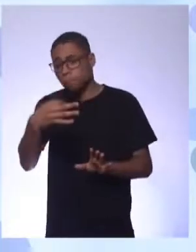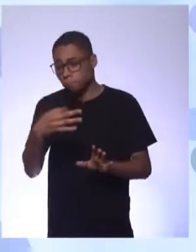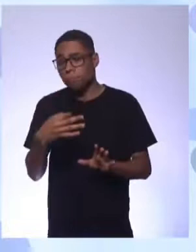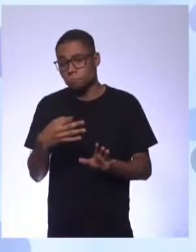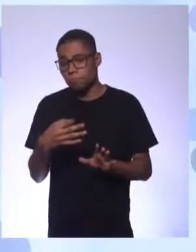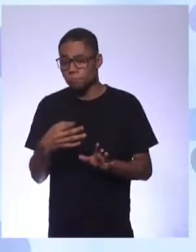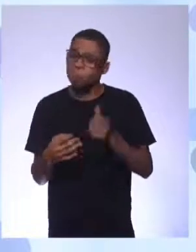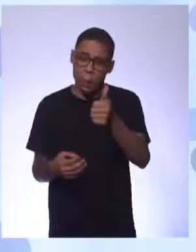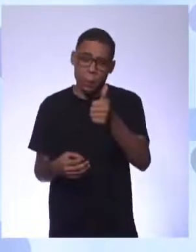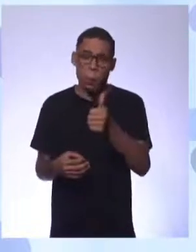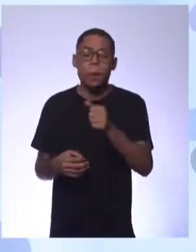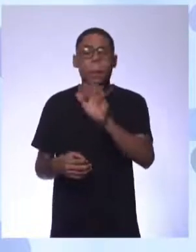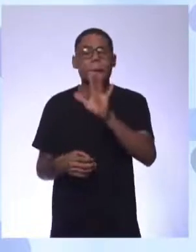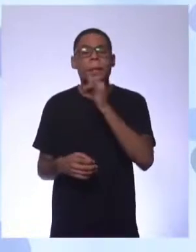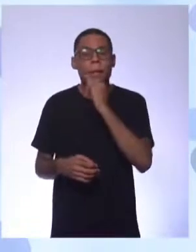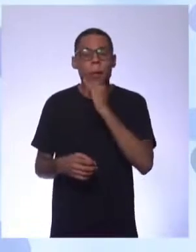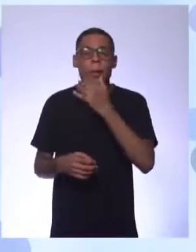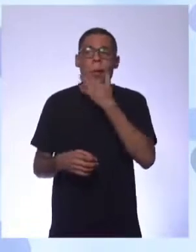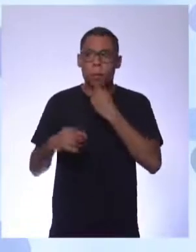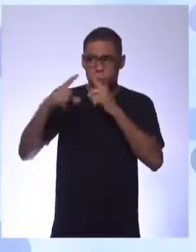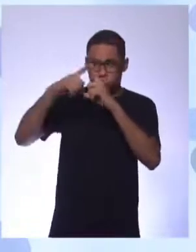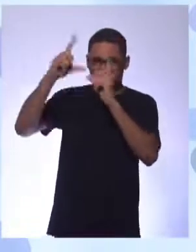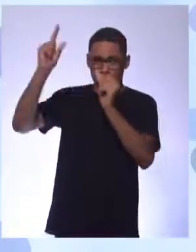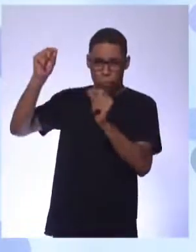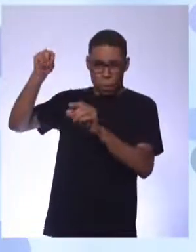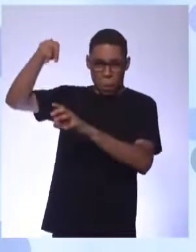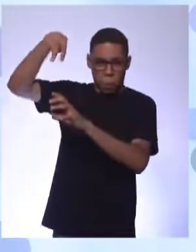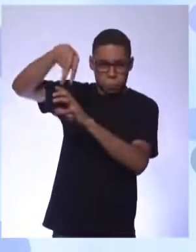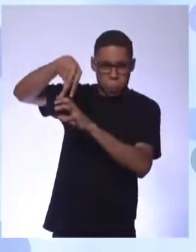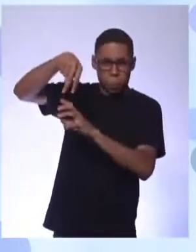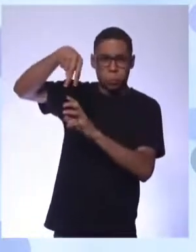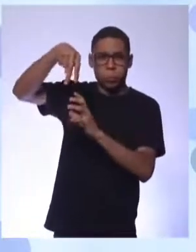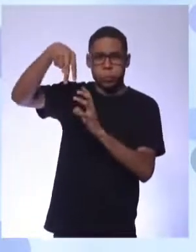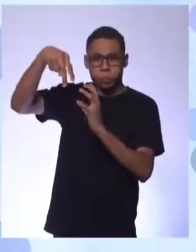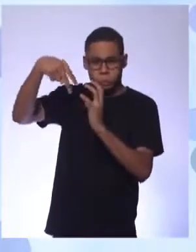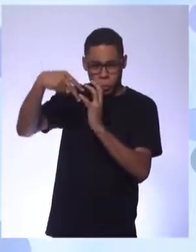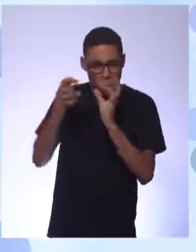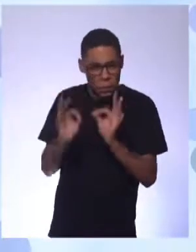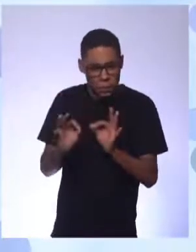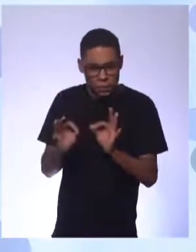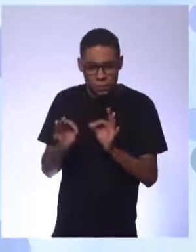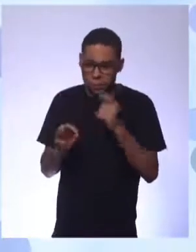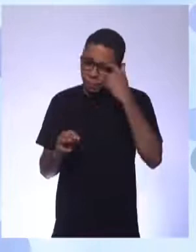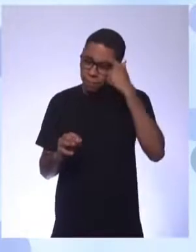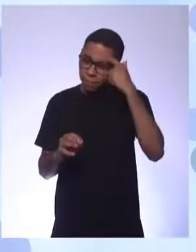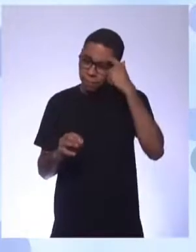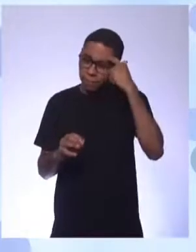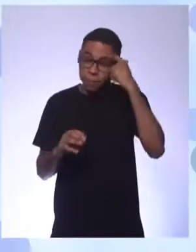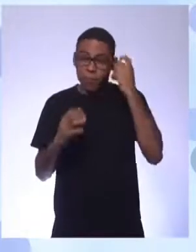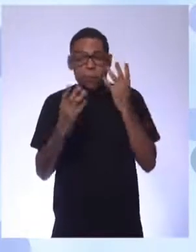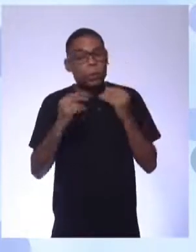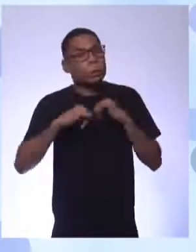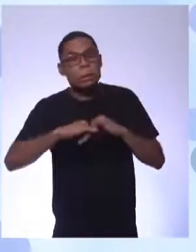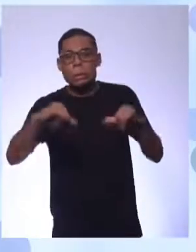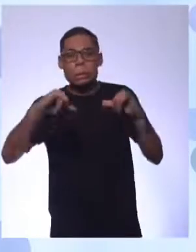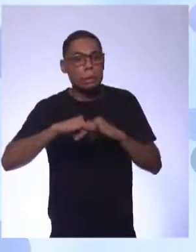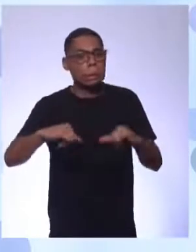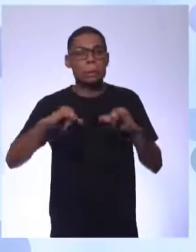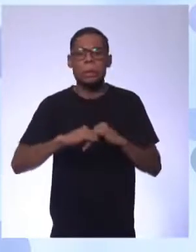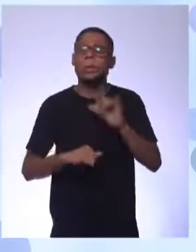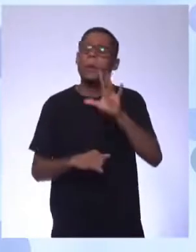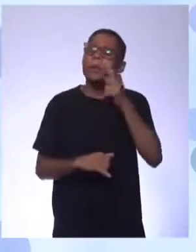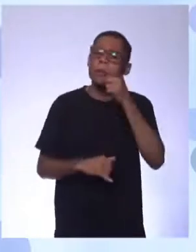algumas coisas, como o homem na Lua, é tão documentado, e uma coisa